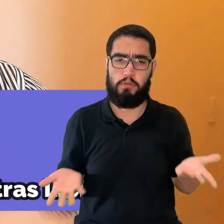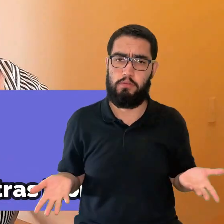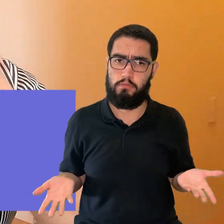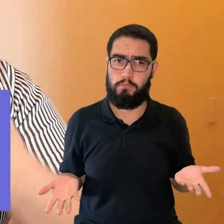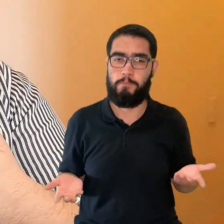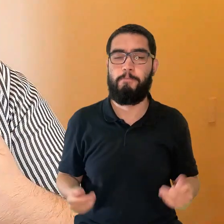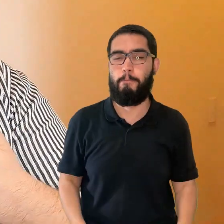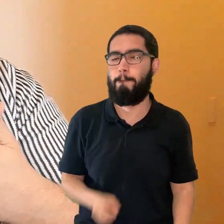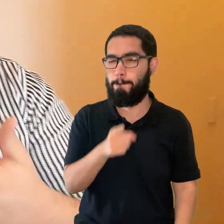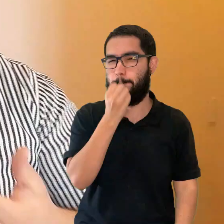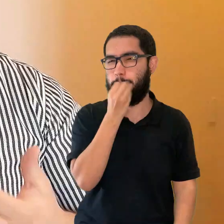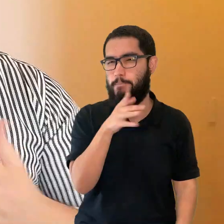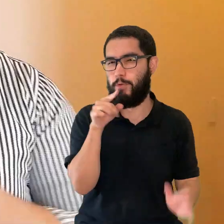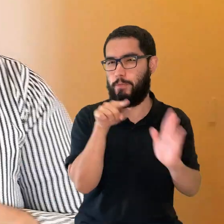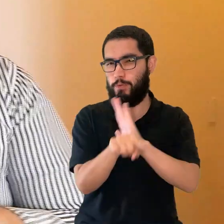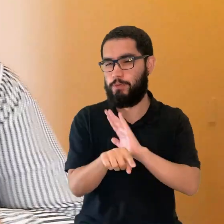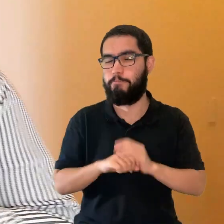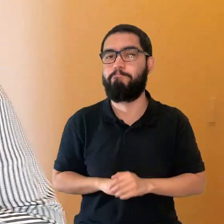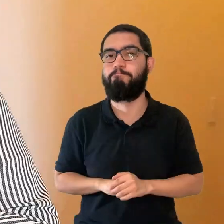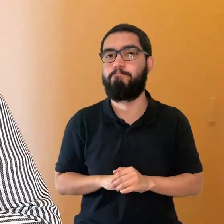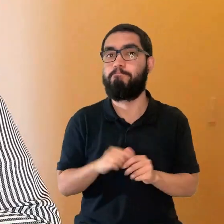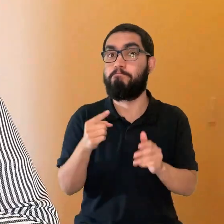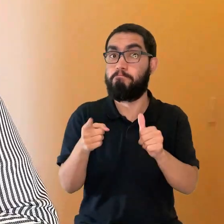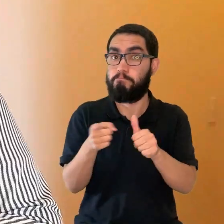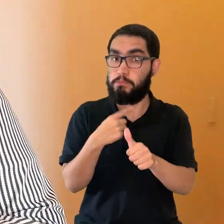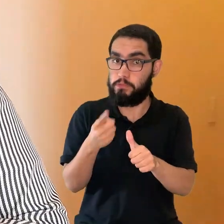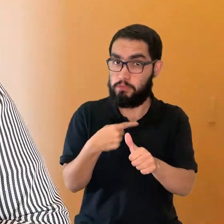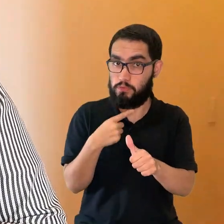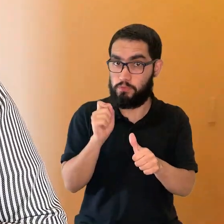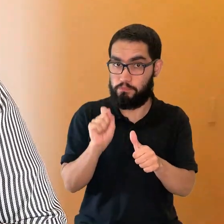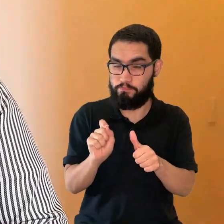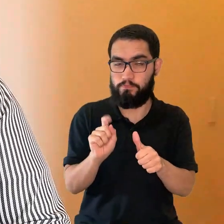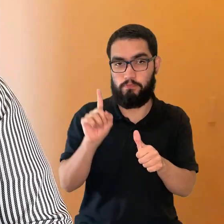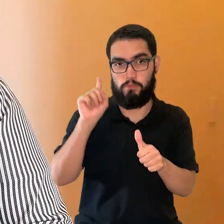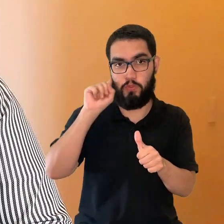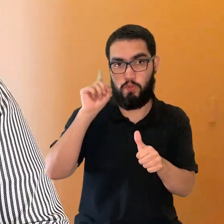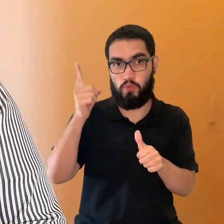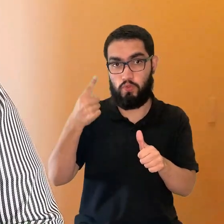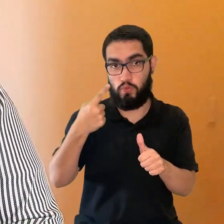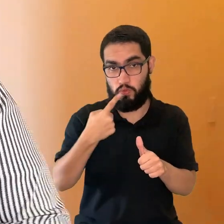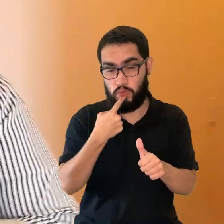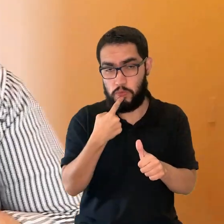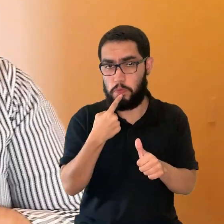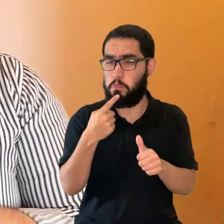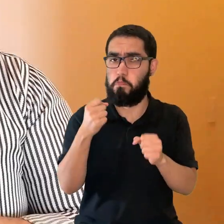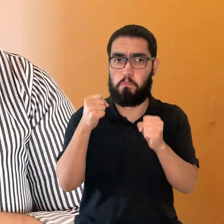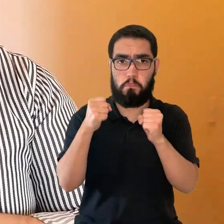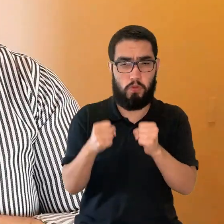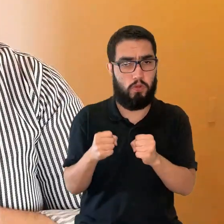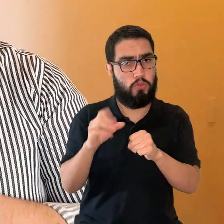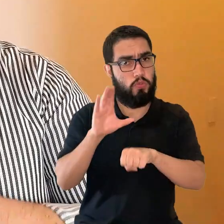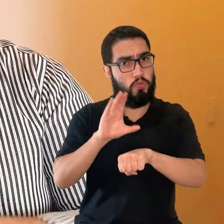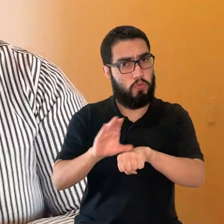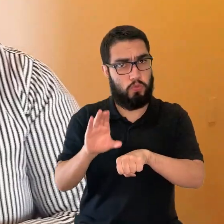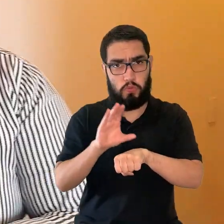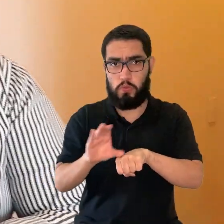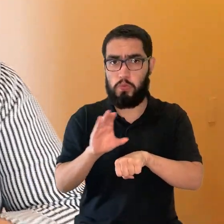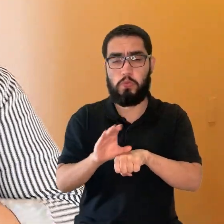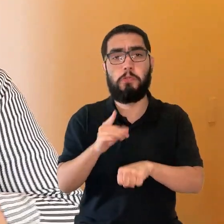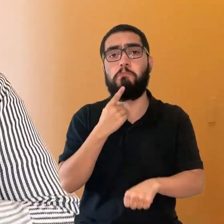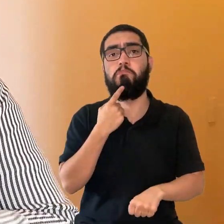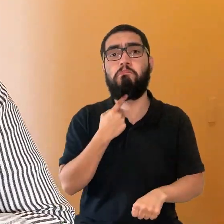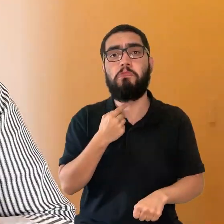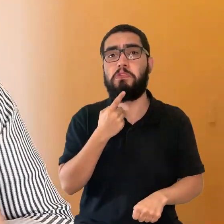Libras? Boa pergunta. Bom, primeira coisa que eu tenho para dizer é que o surdo, ele tem o direito de fazer o